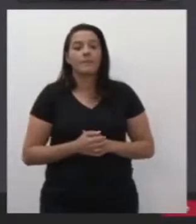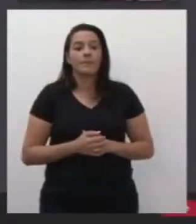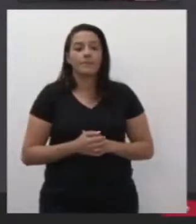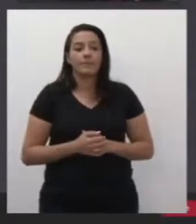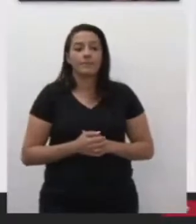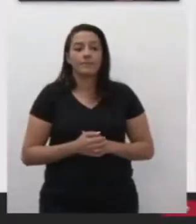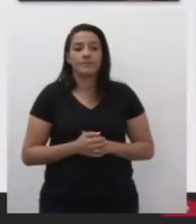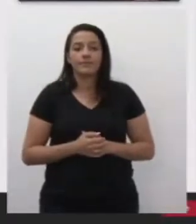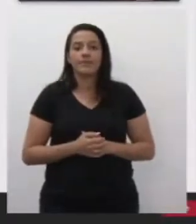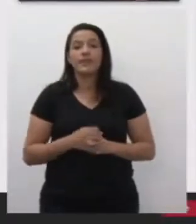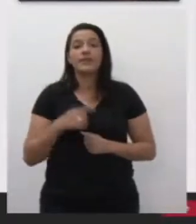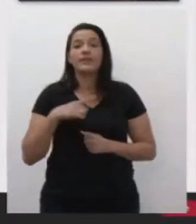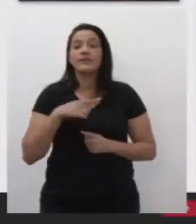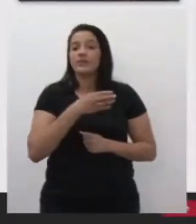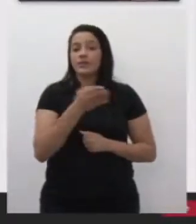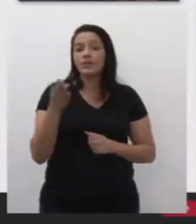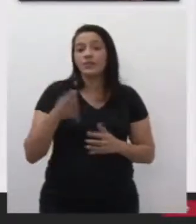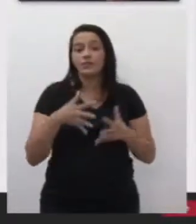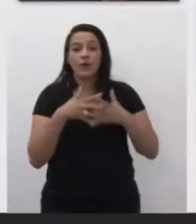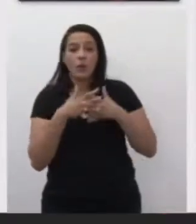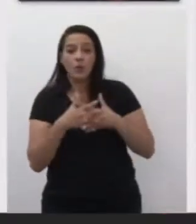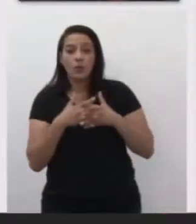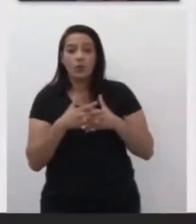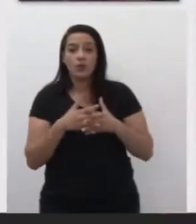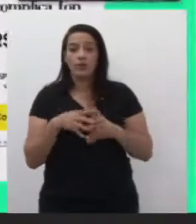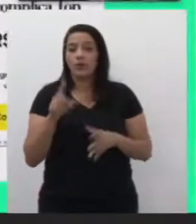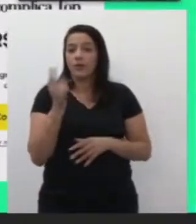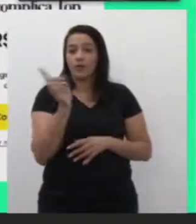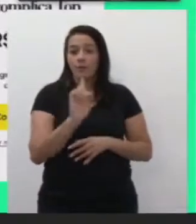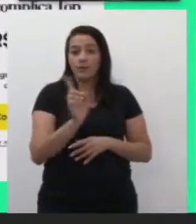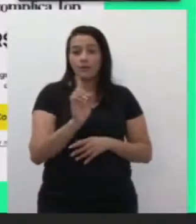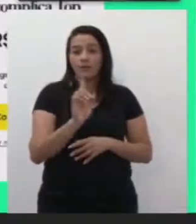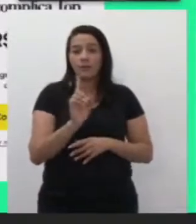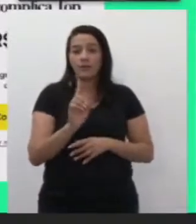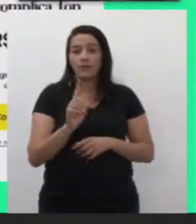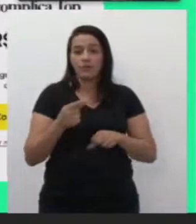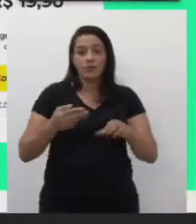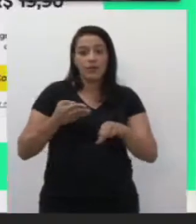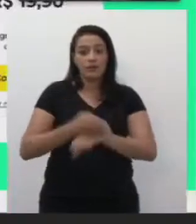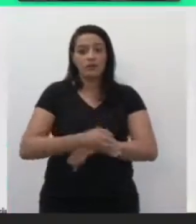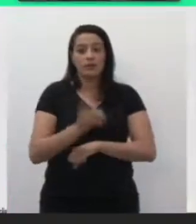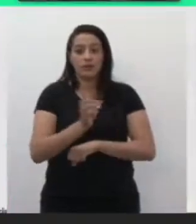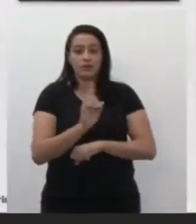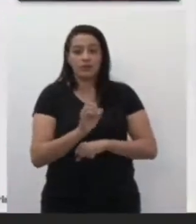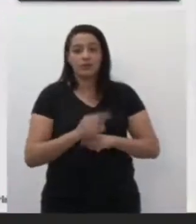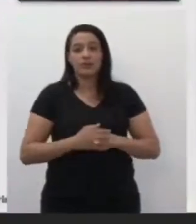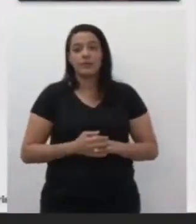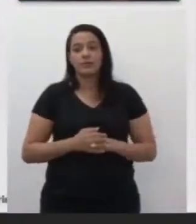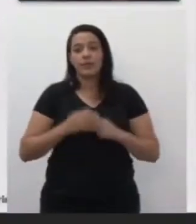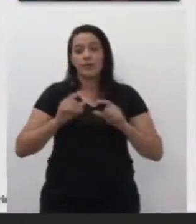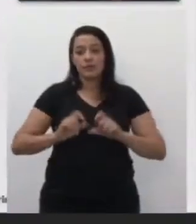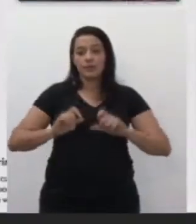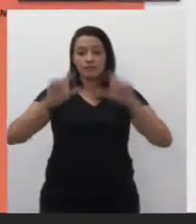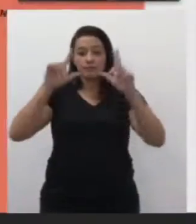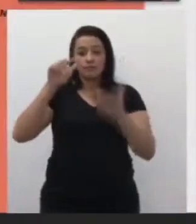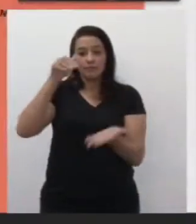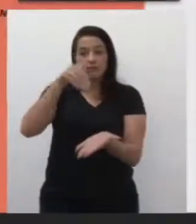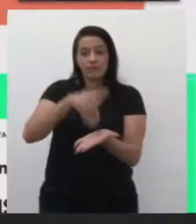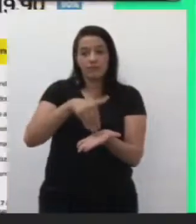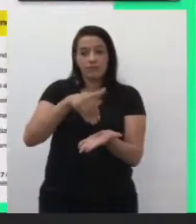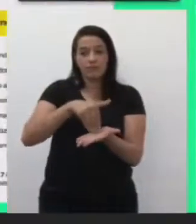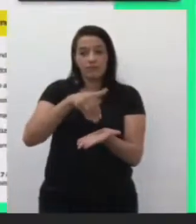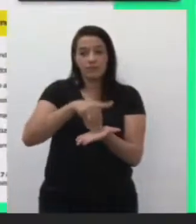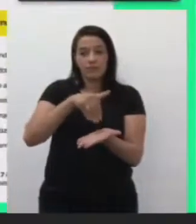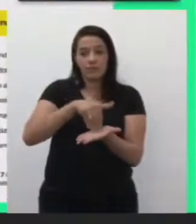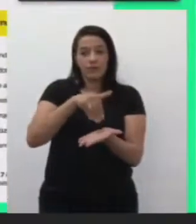descomplica.com.br. Isso é para quem tiver com dúvidas, tá? Não é para fazer o primeiro acesso. Dúvidas. Vai lá para baixo, rola lá, não olha nada, rola